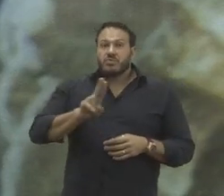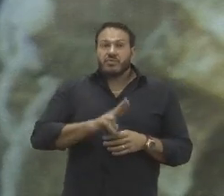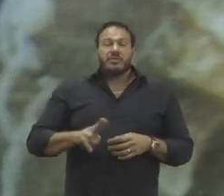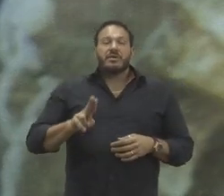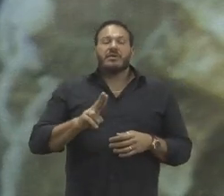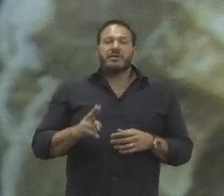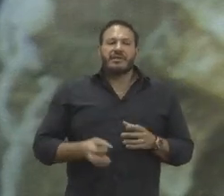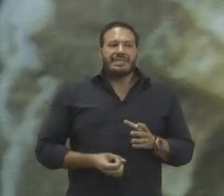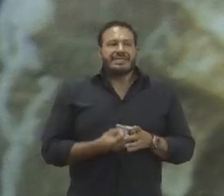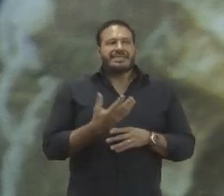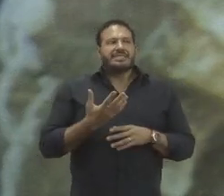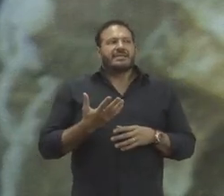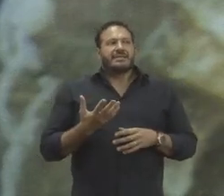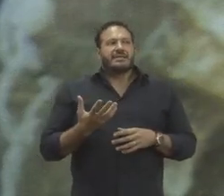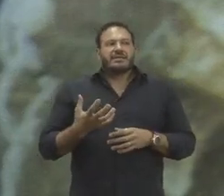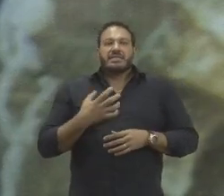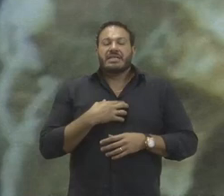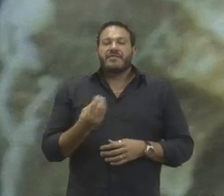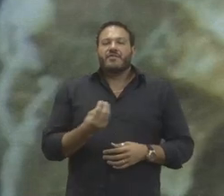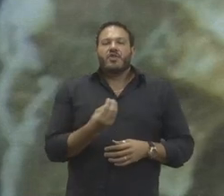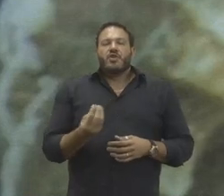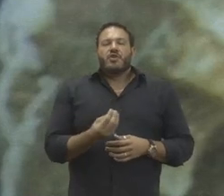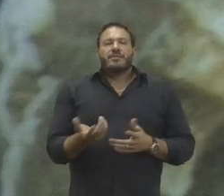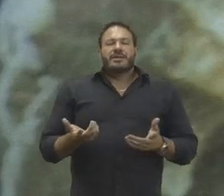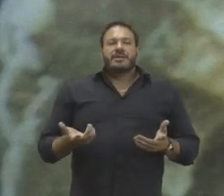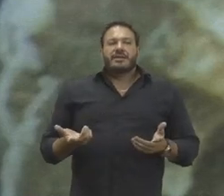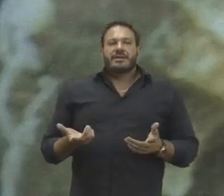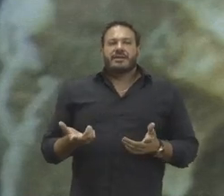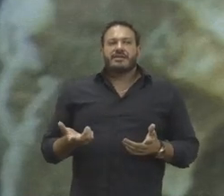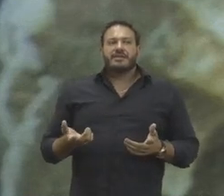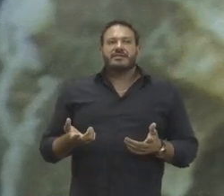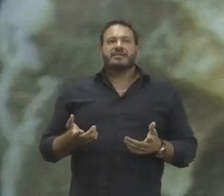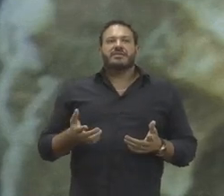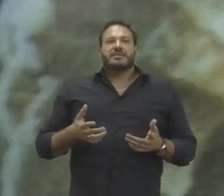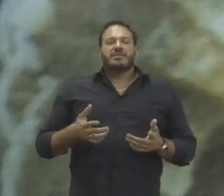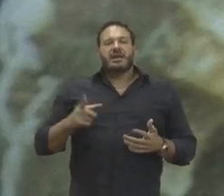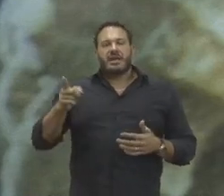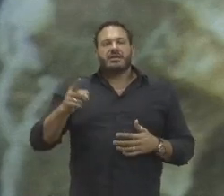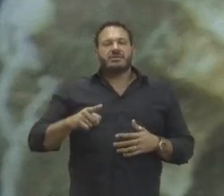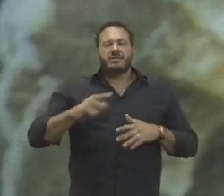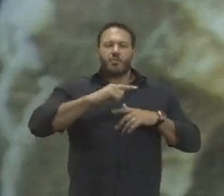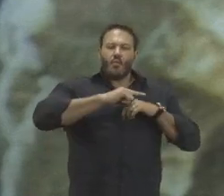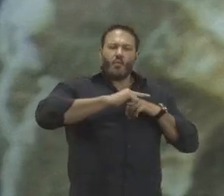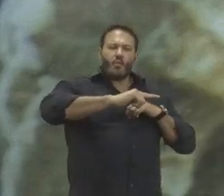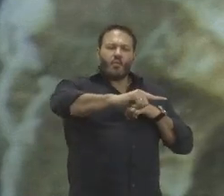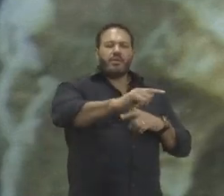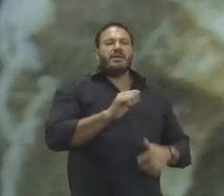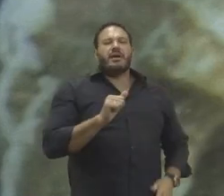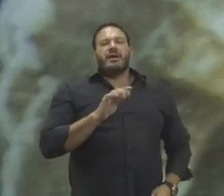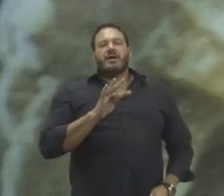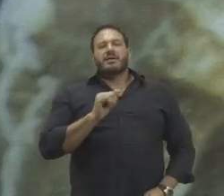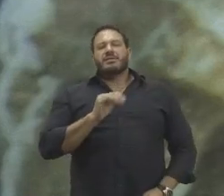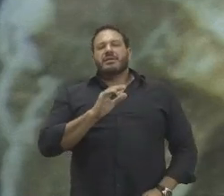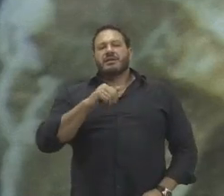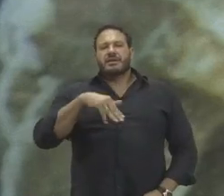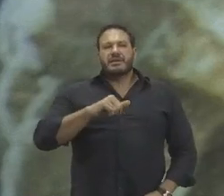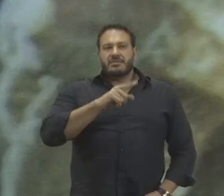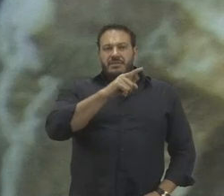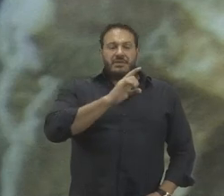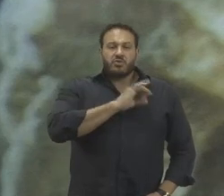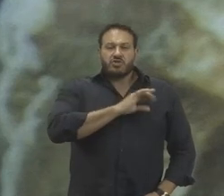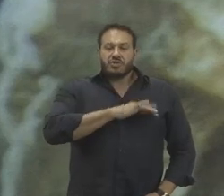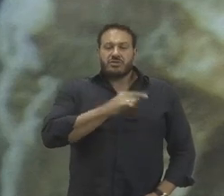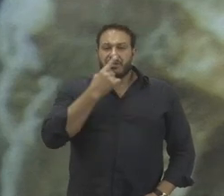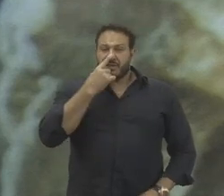cria um excedente enlouquecido né o o Deserto do Atacama Tem lugares ali recheados de